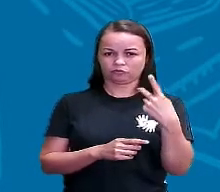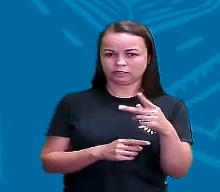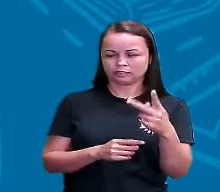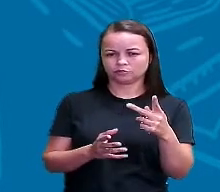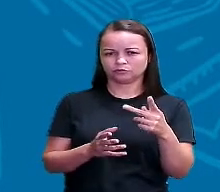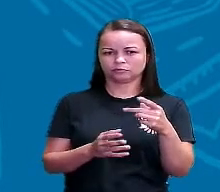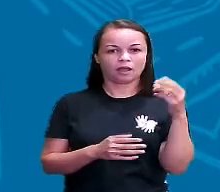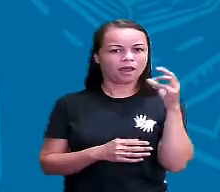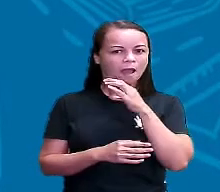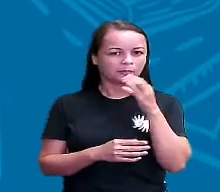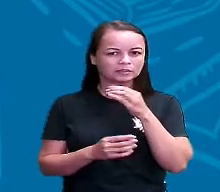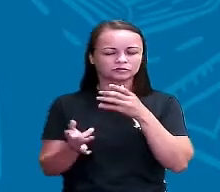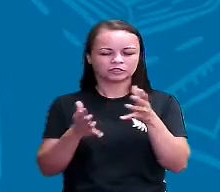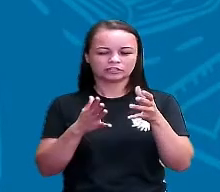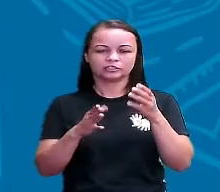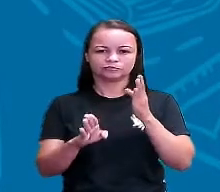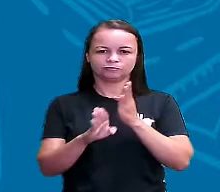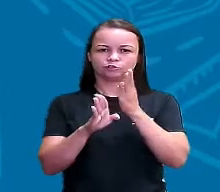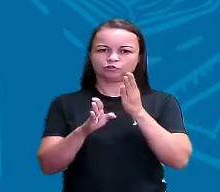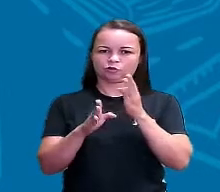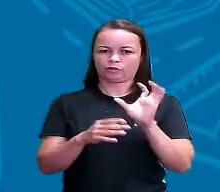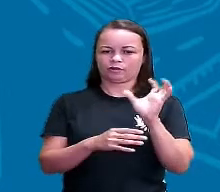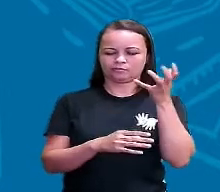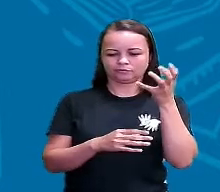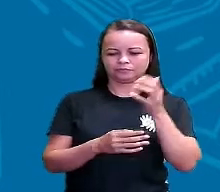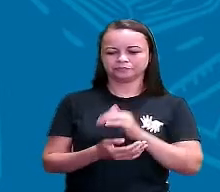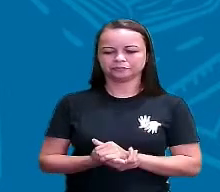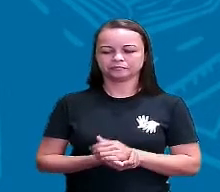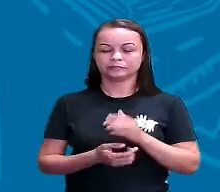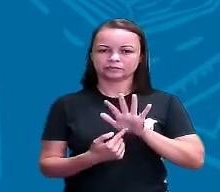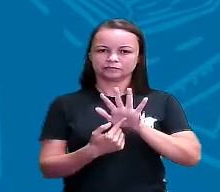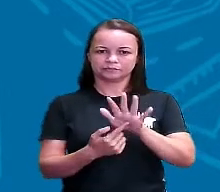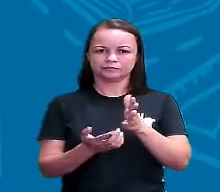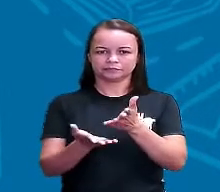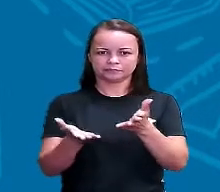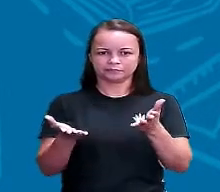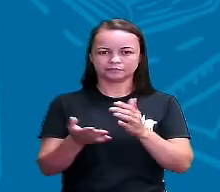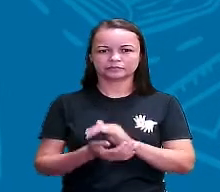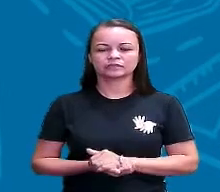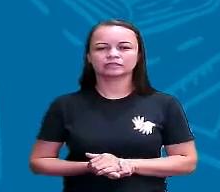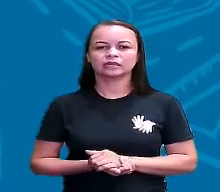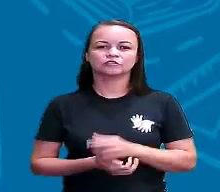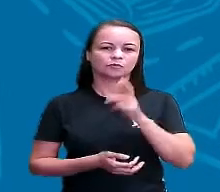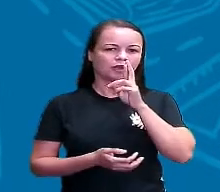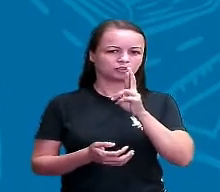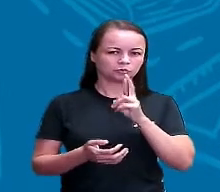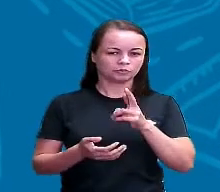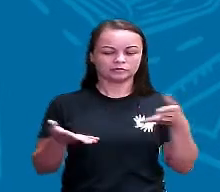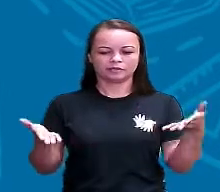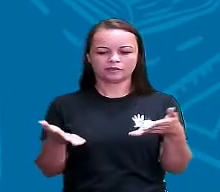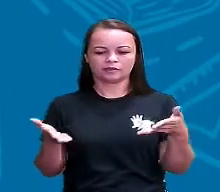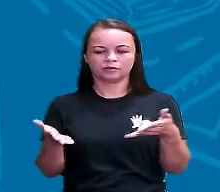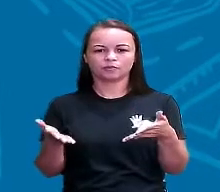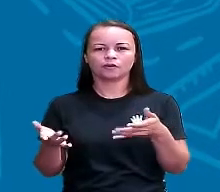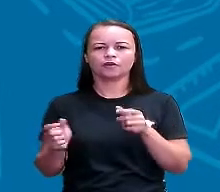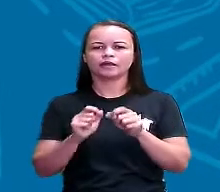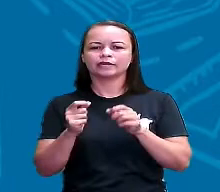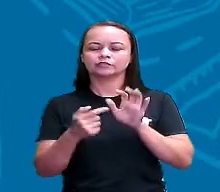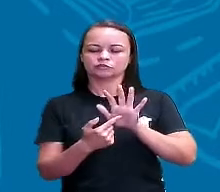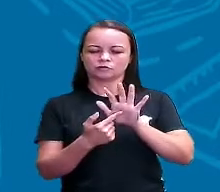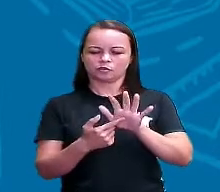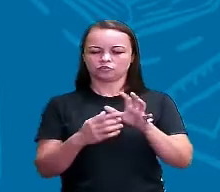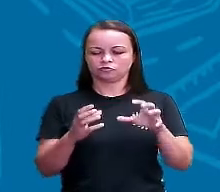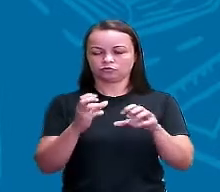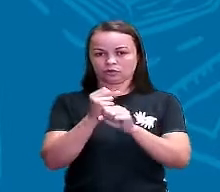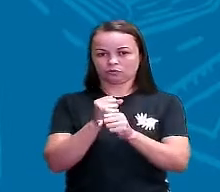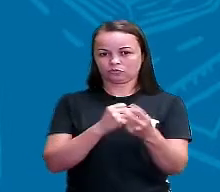gente descobre e resolve. Ó, trouxe para vocês, tá certo? Vamos responder agora. Eu trouxe as duas meninas e os dois